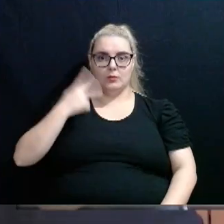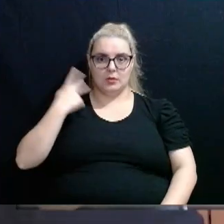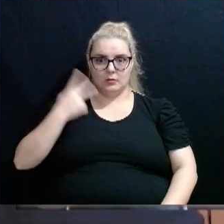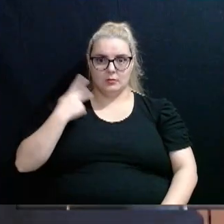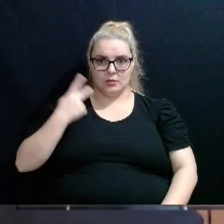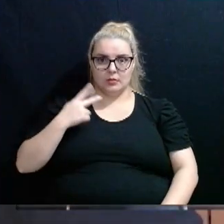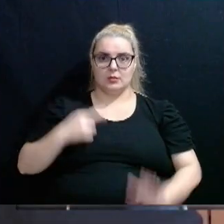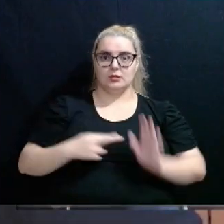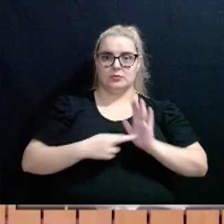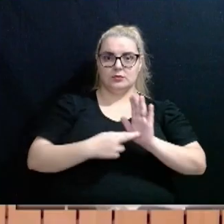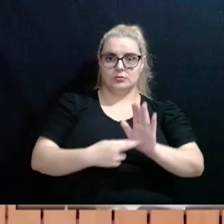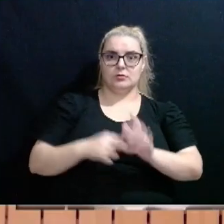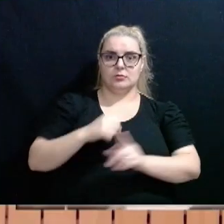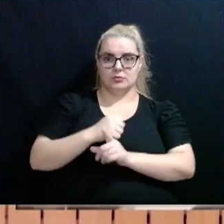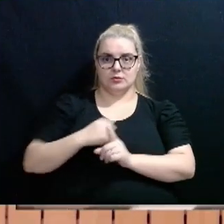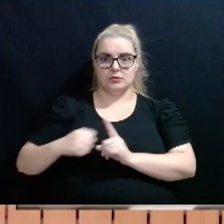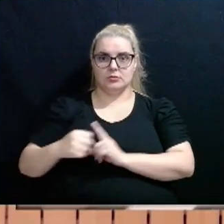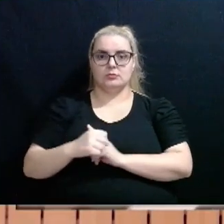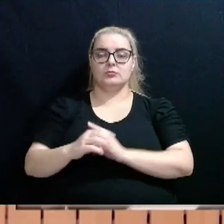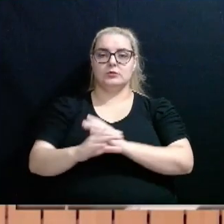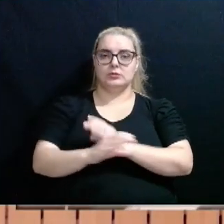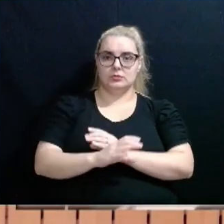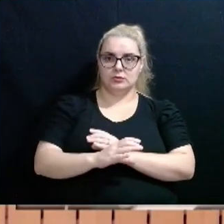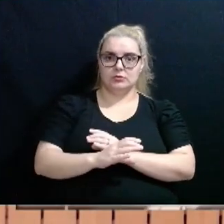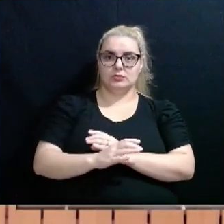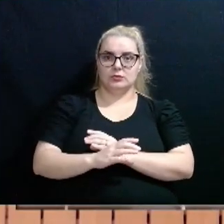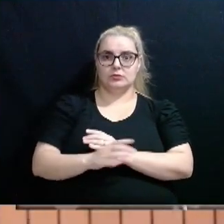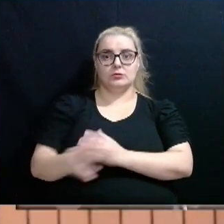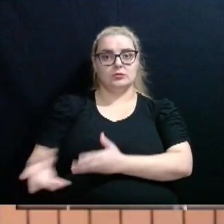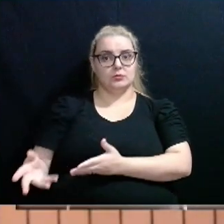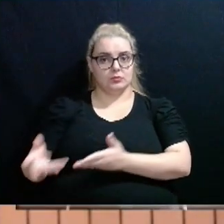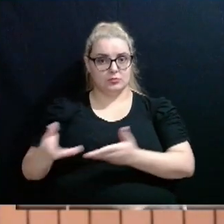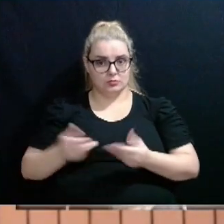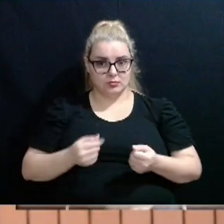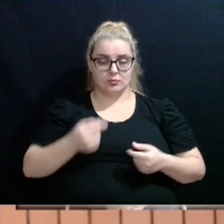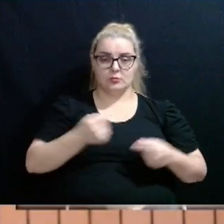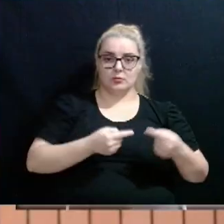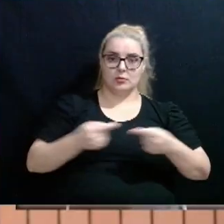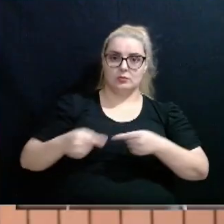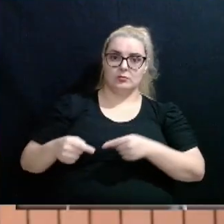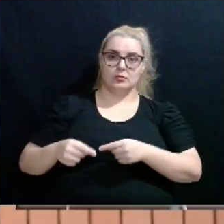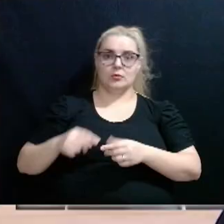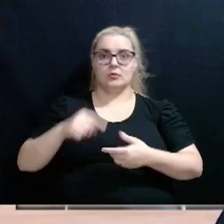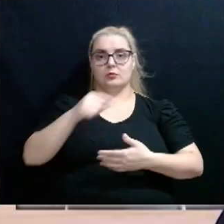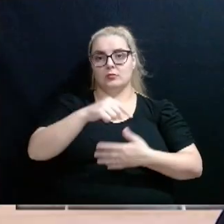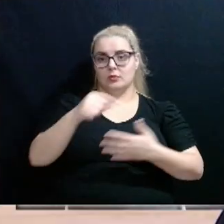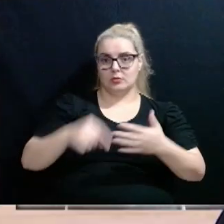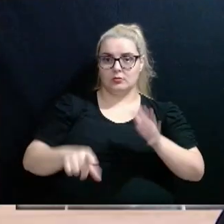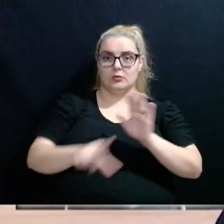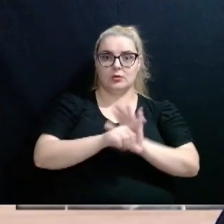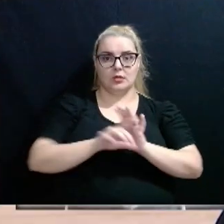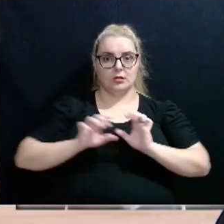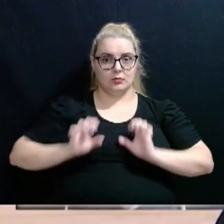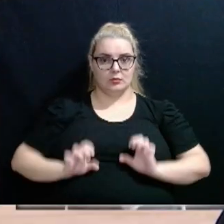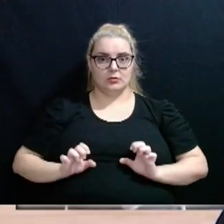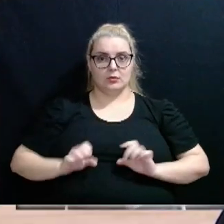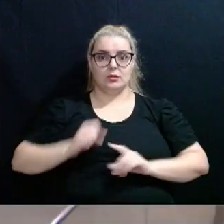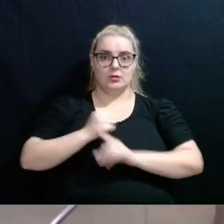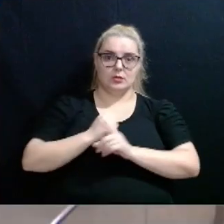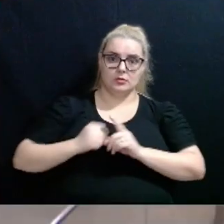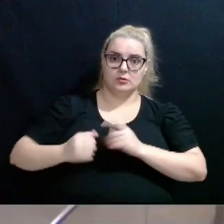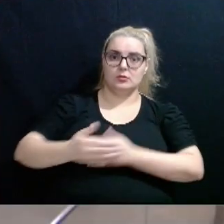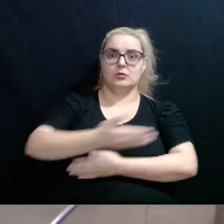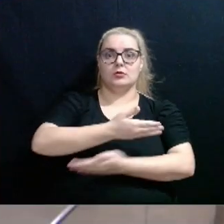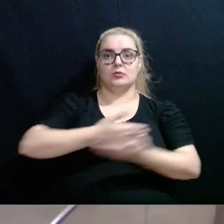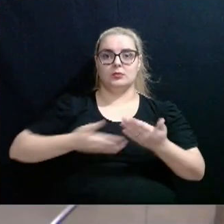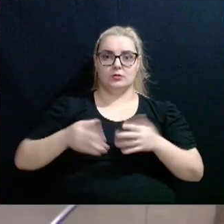da sociedade civil e convidados para discutir os aspectos legais, éticos e sociais sobre o tema.